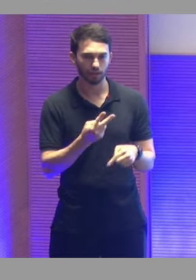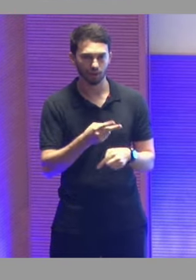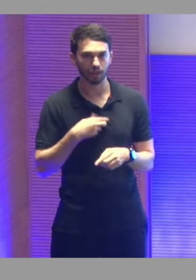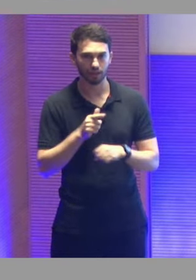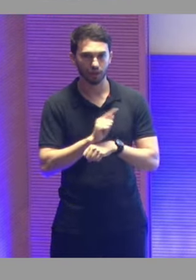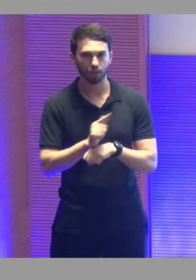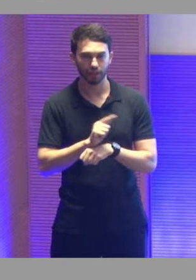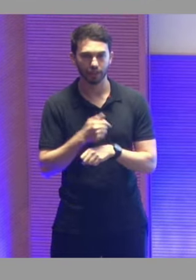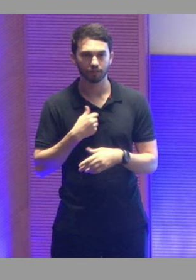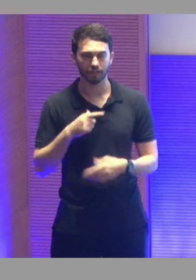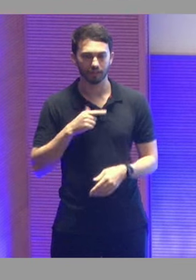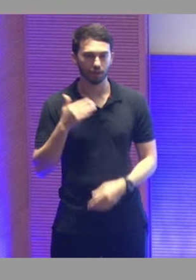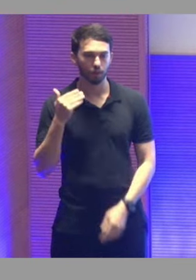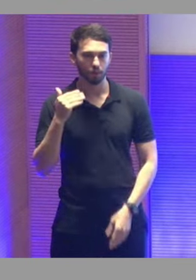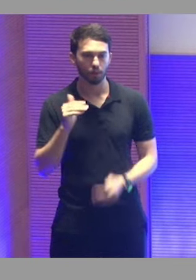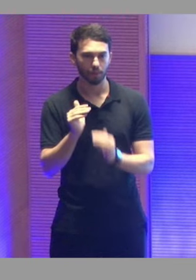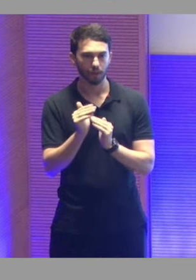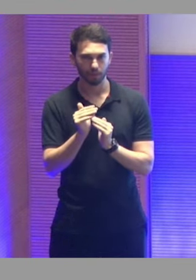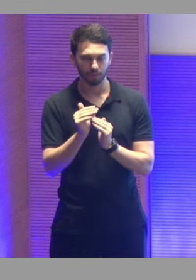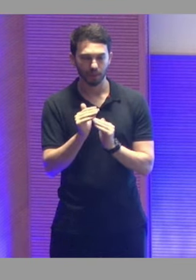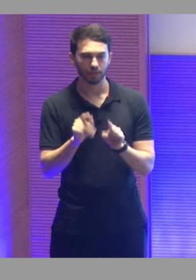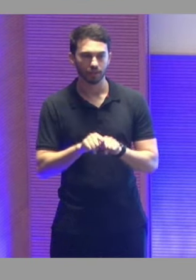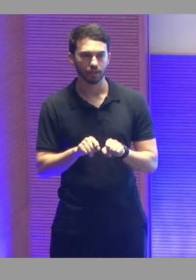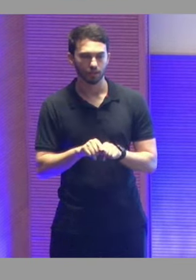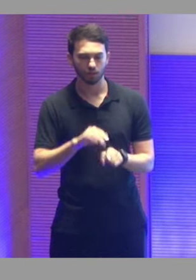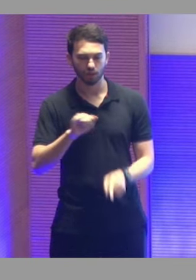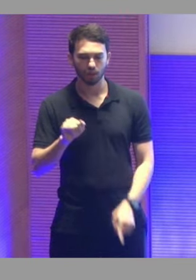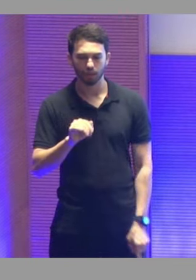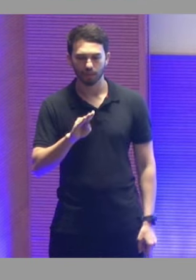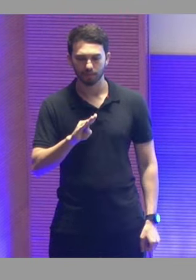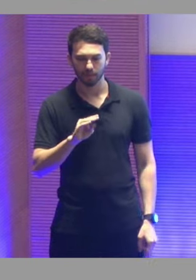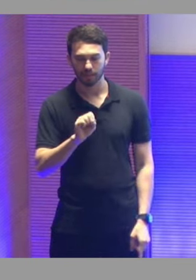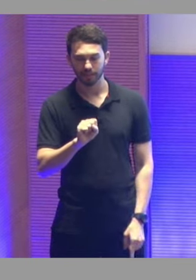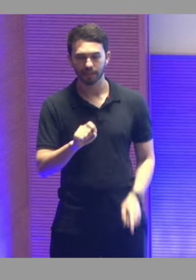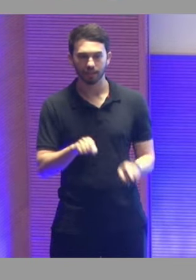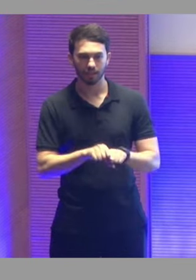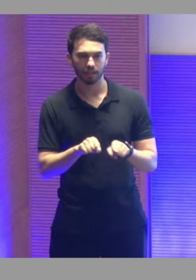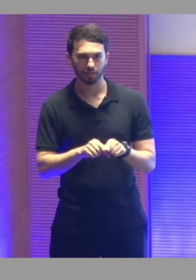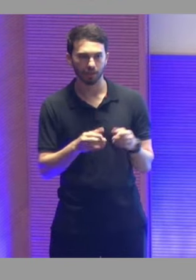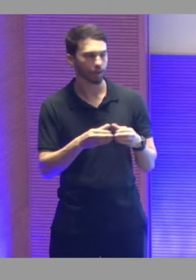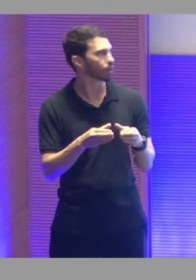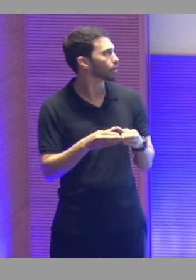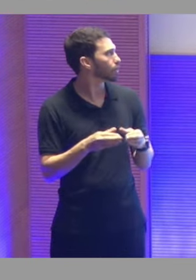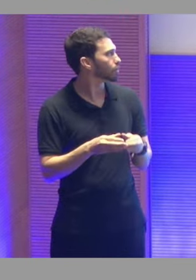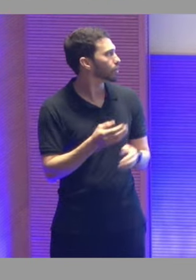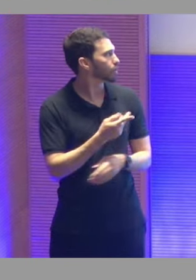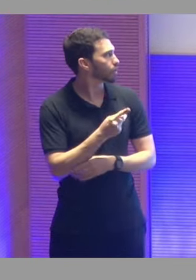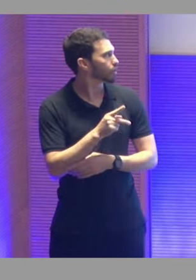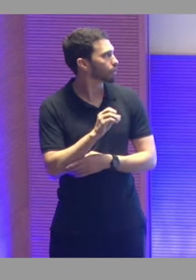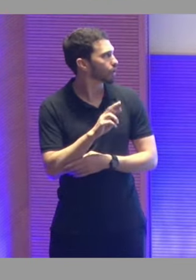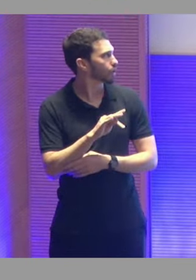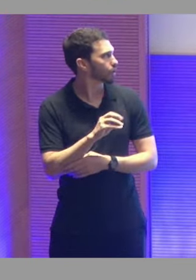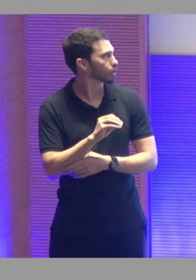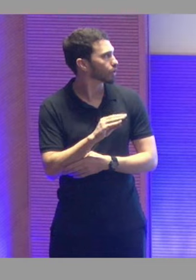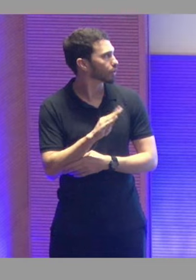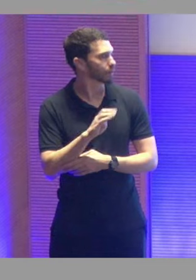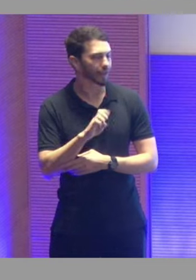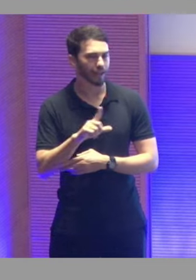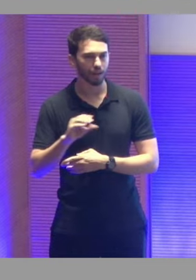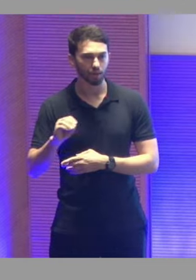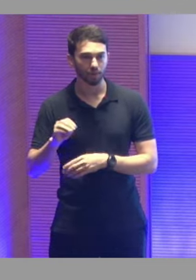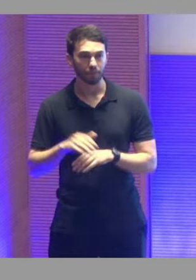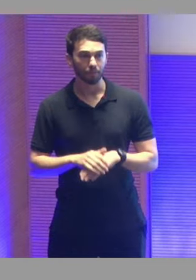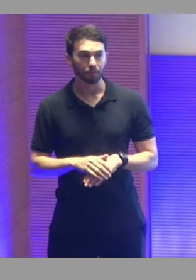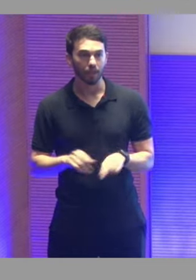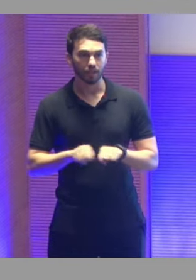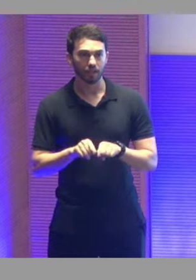governança a gente vai ter Banco do Brasil JBS e grupo Portobelo tá a